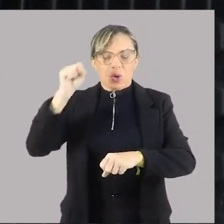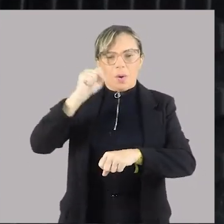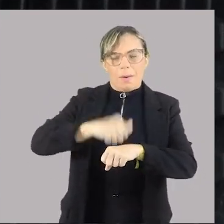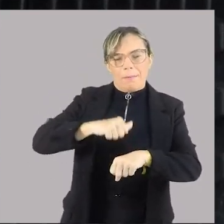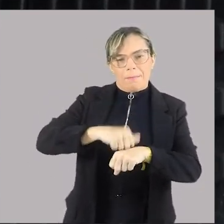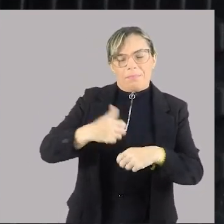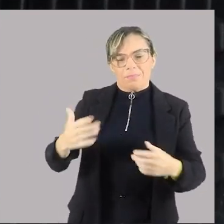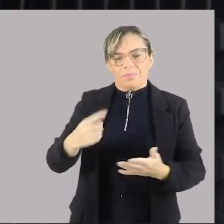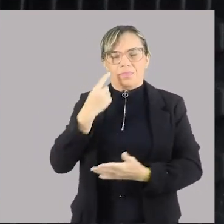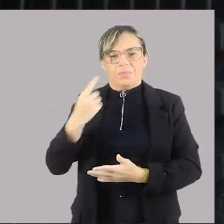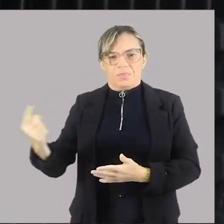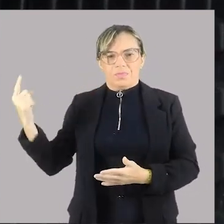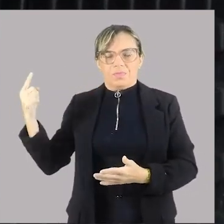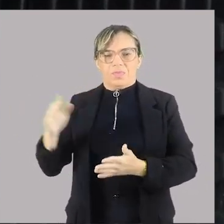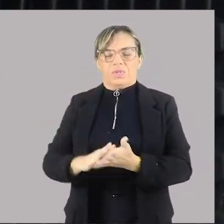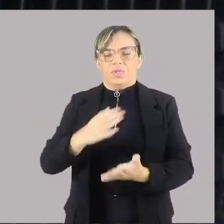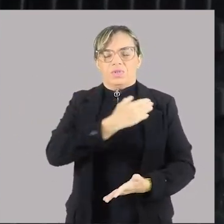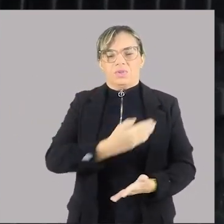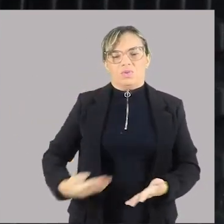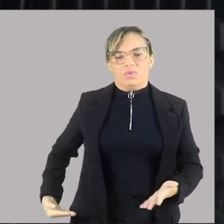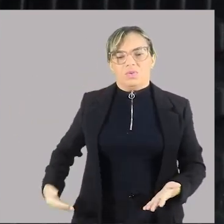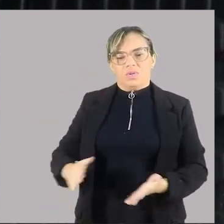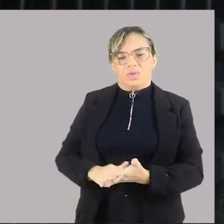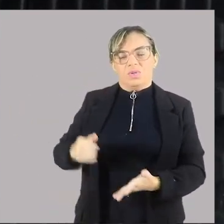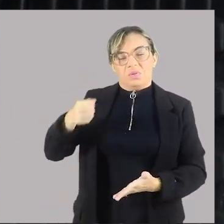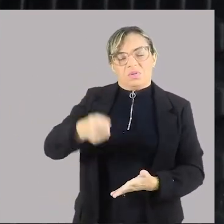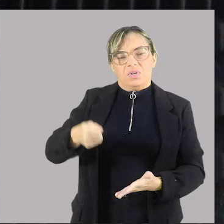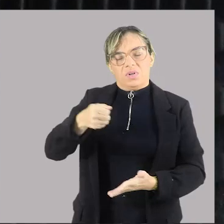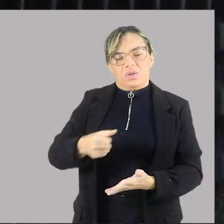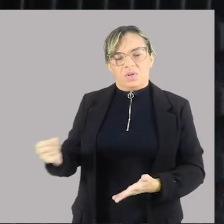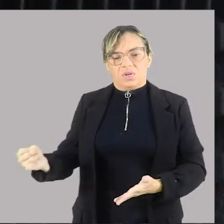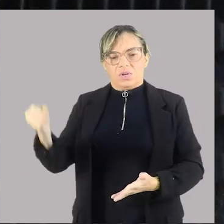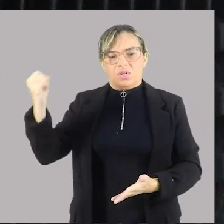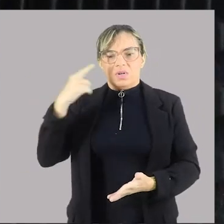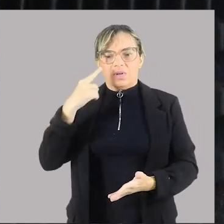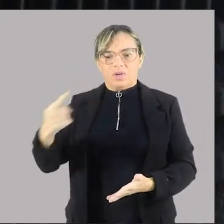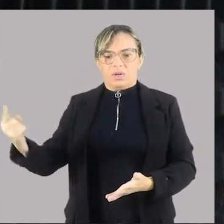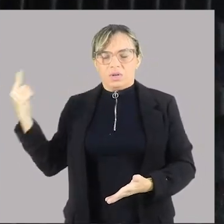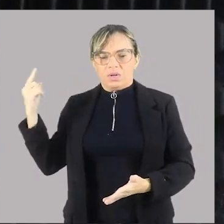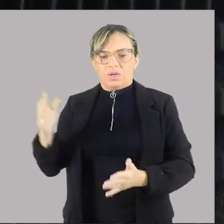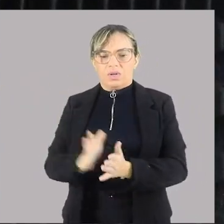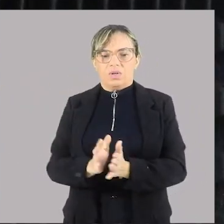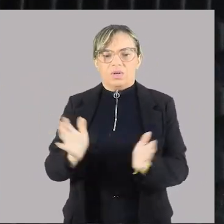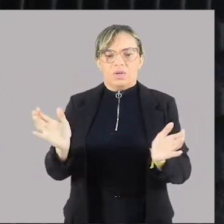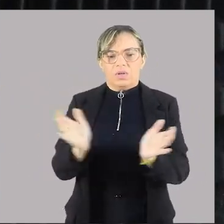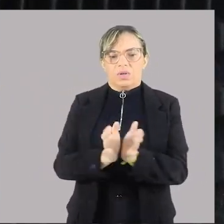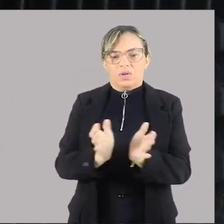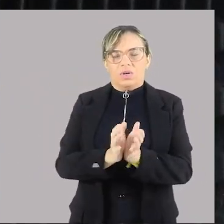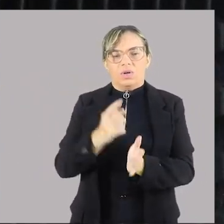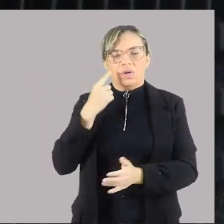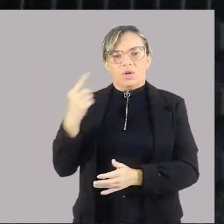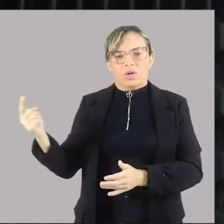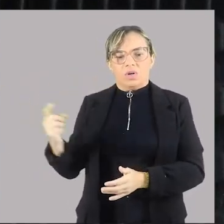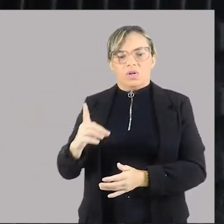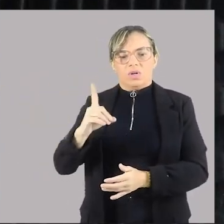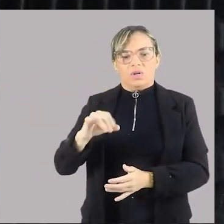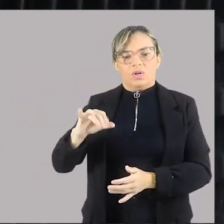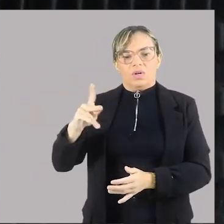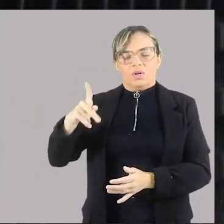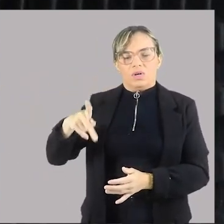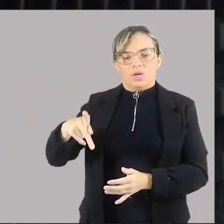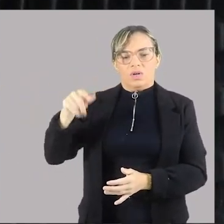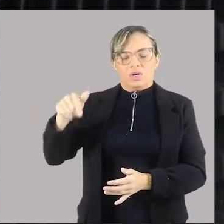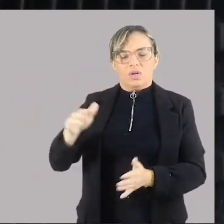para reforçar esse governo autoritário. E um desses órgãos criados pelo governo é o DIP, o Departamento